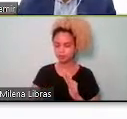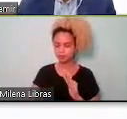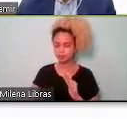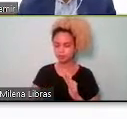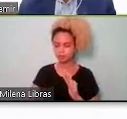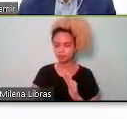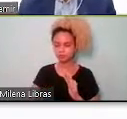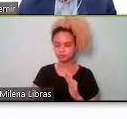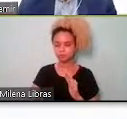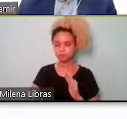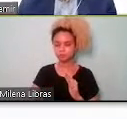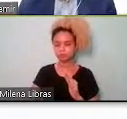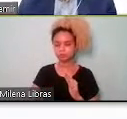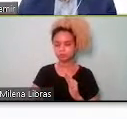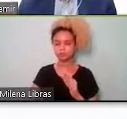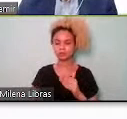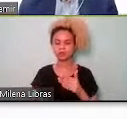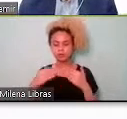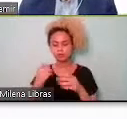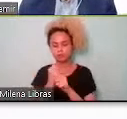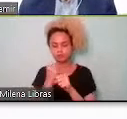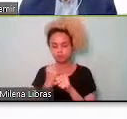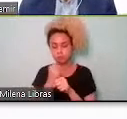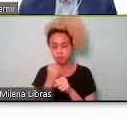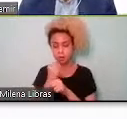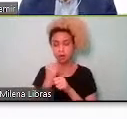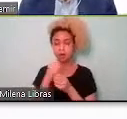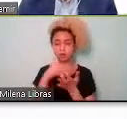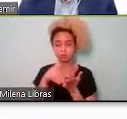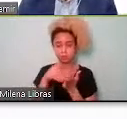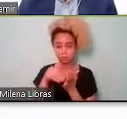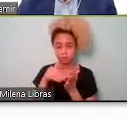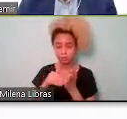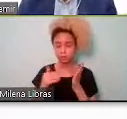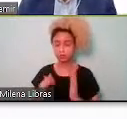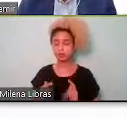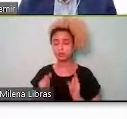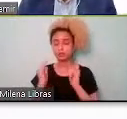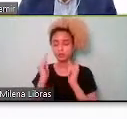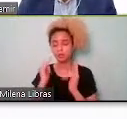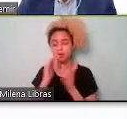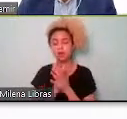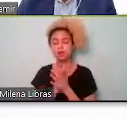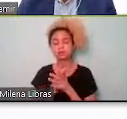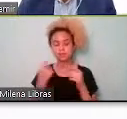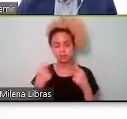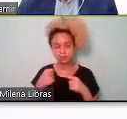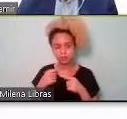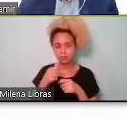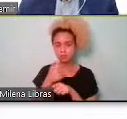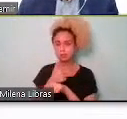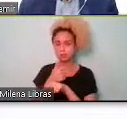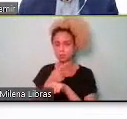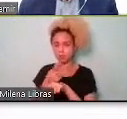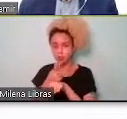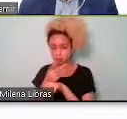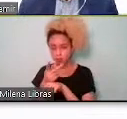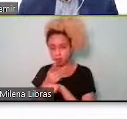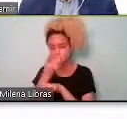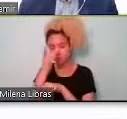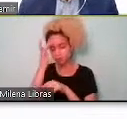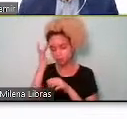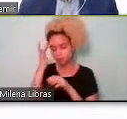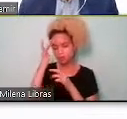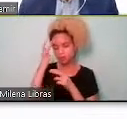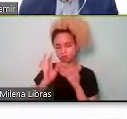seu escritório, né, busque sempre um técnico habilitado com seu termo de responsabilidade para que elabore um